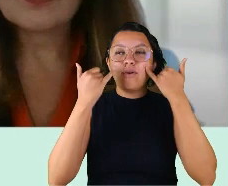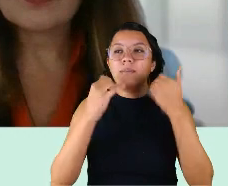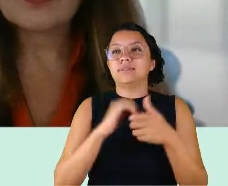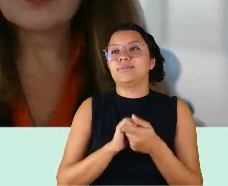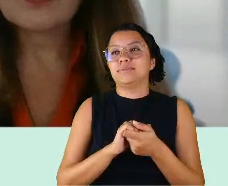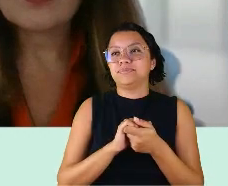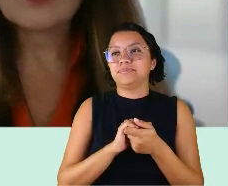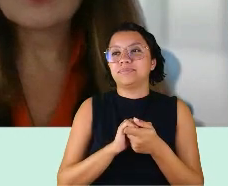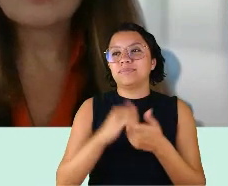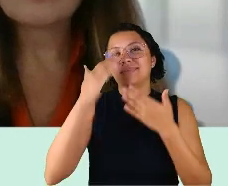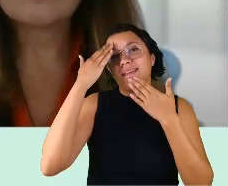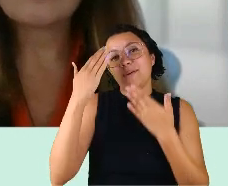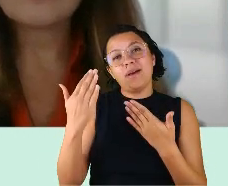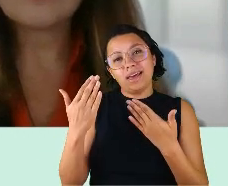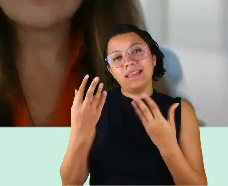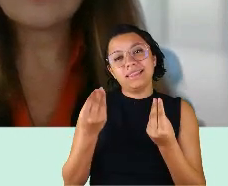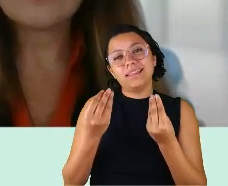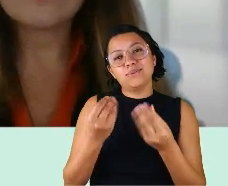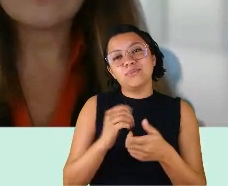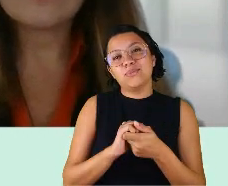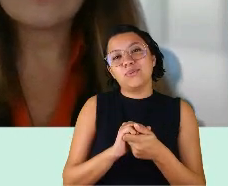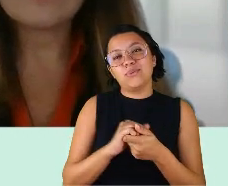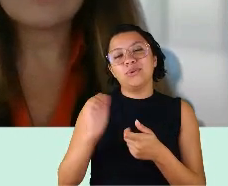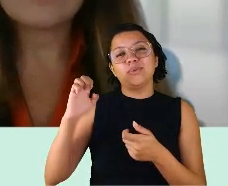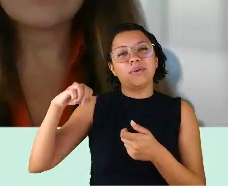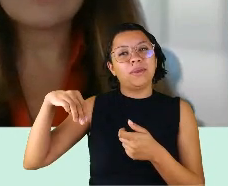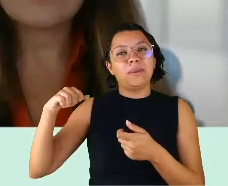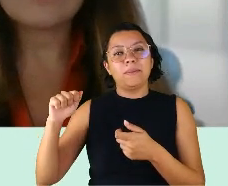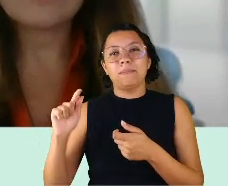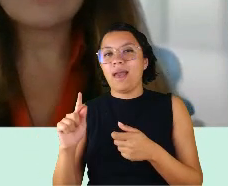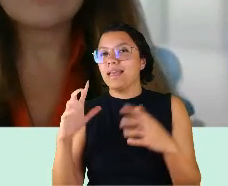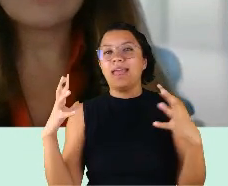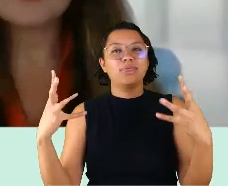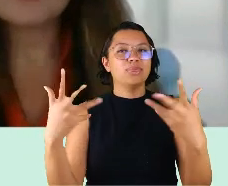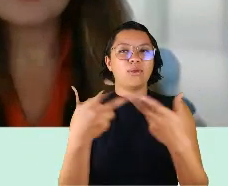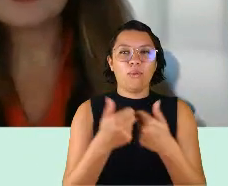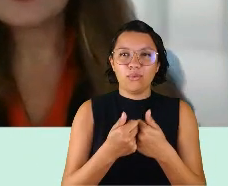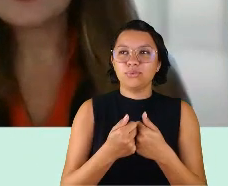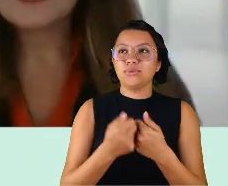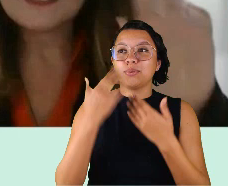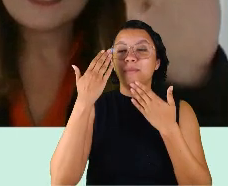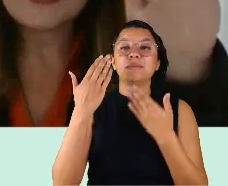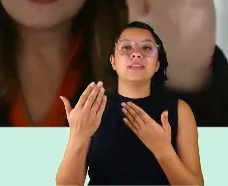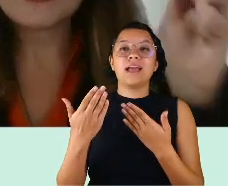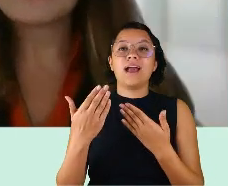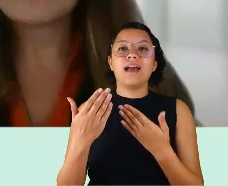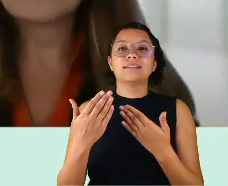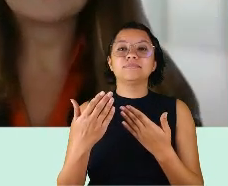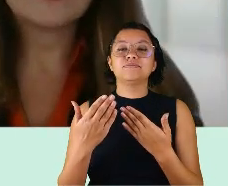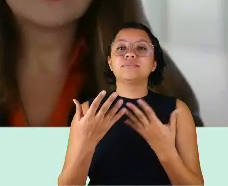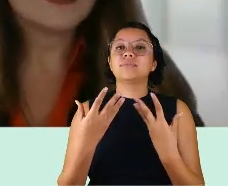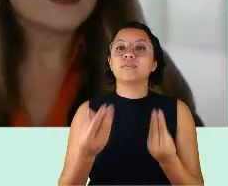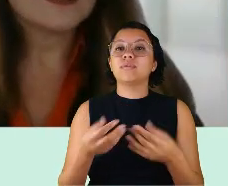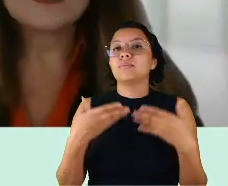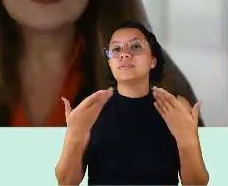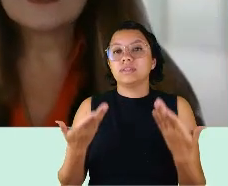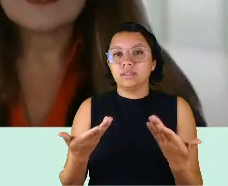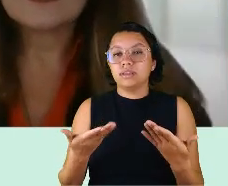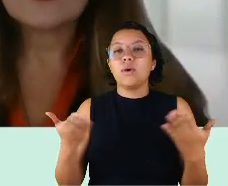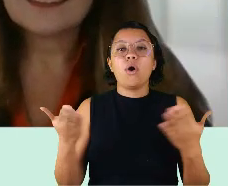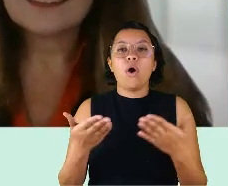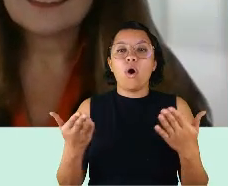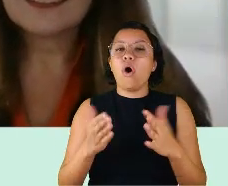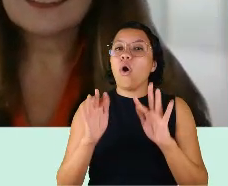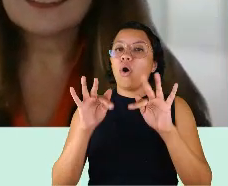informações. Eu agradeço. Muito obrigada, Imag, a todos vocês. Muito obrigada, e nós vamos então por